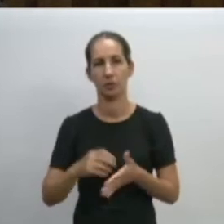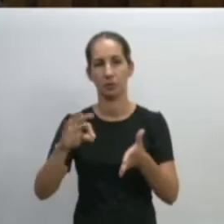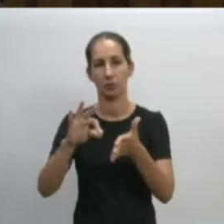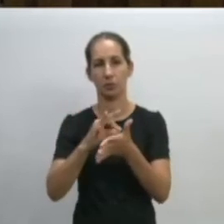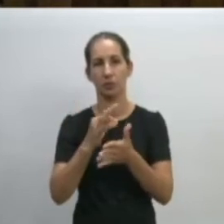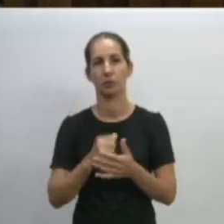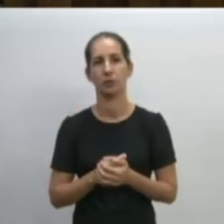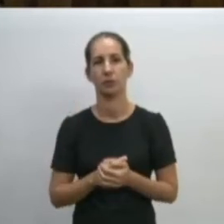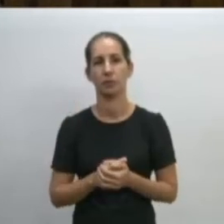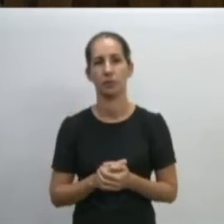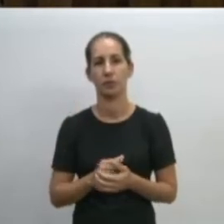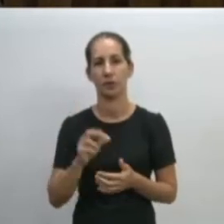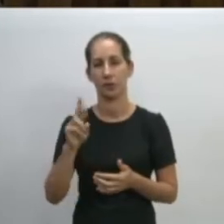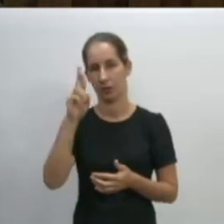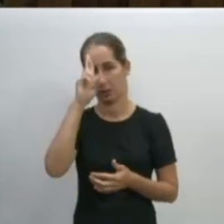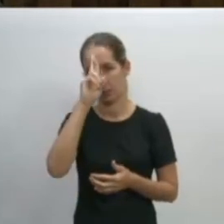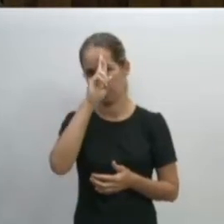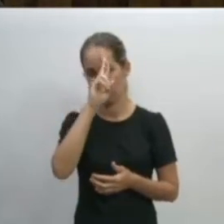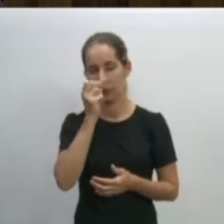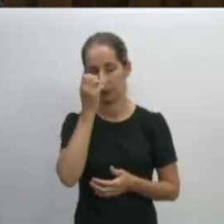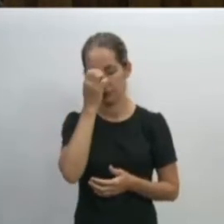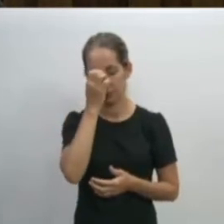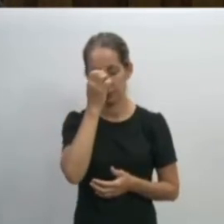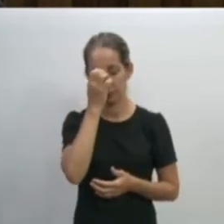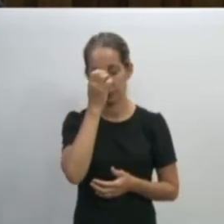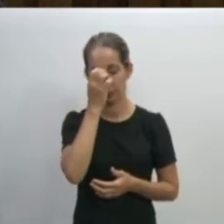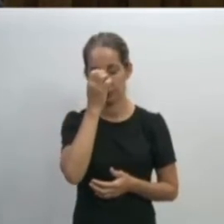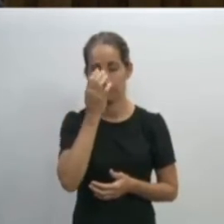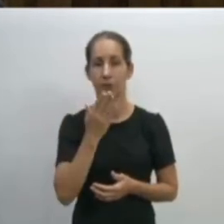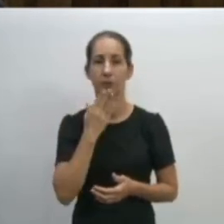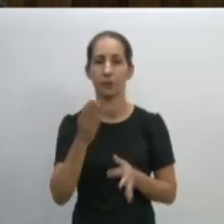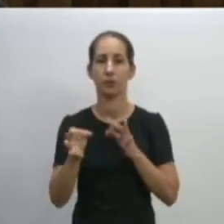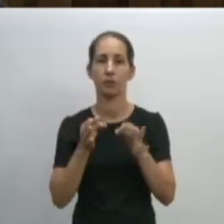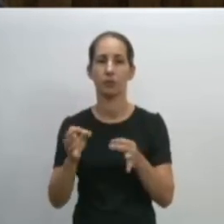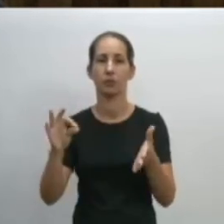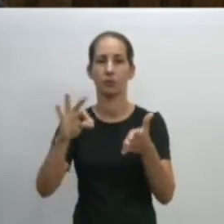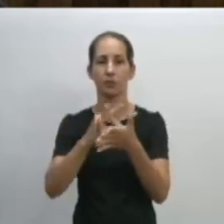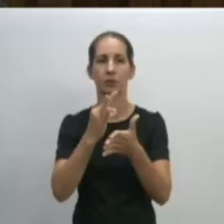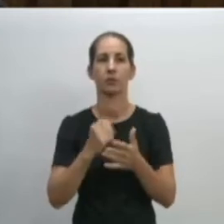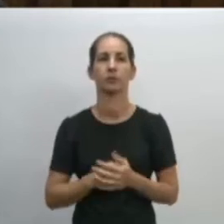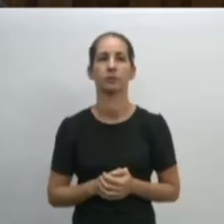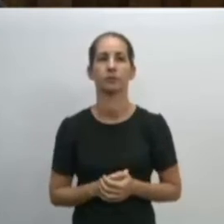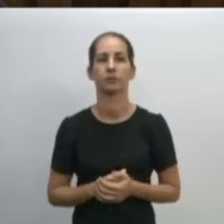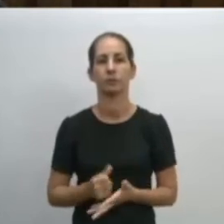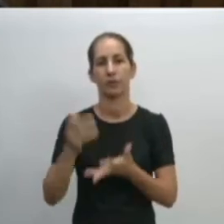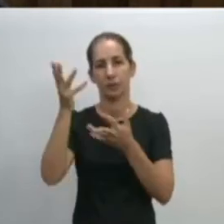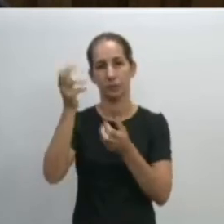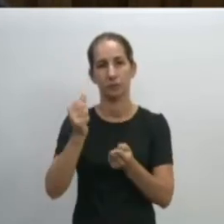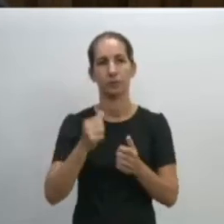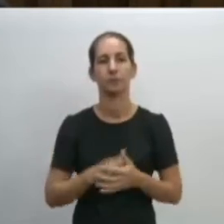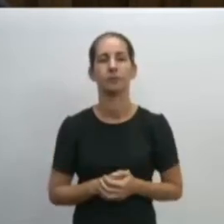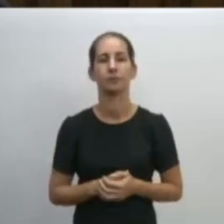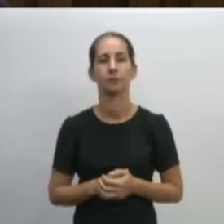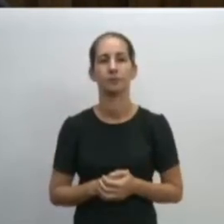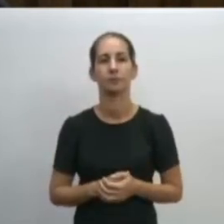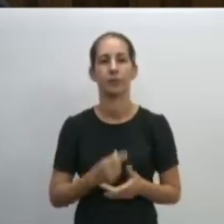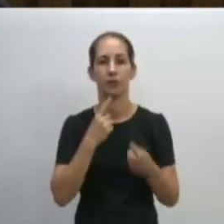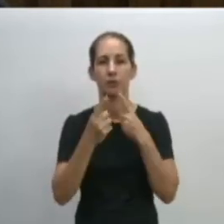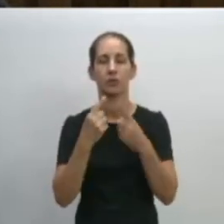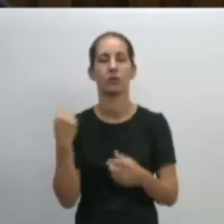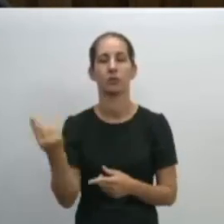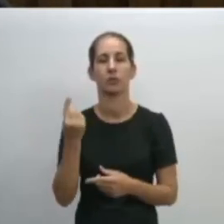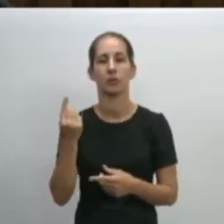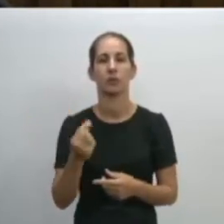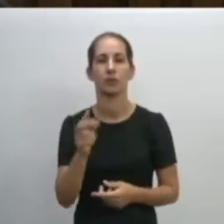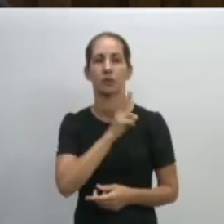e pediu é o vereador Ranieri Barbosa. Exato, eu pedi a questão de ordem pedindo a subscrição. Tá, deferido, Vossa Excelência. Em discussão